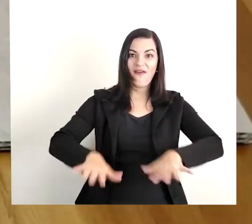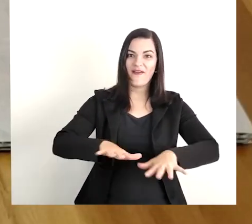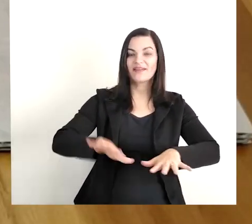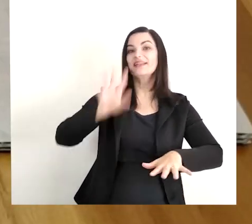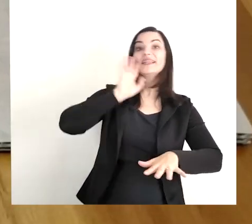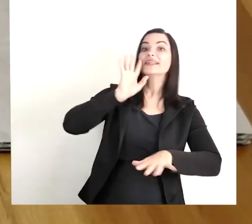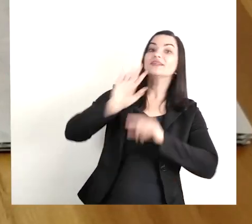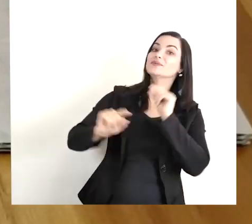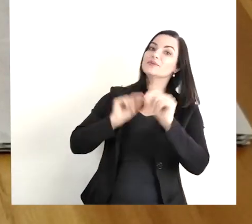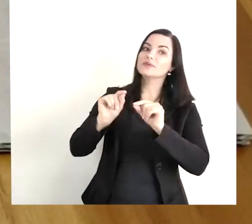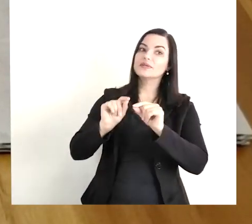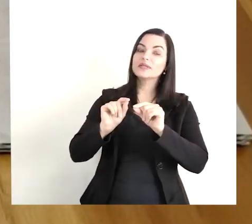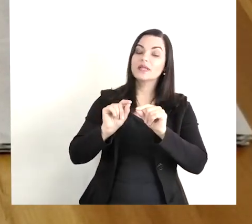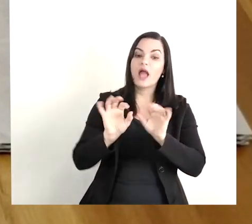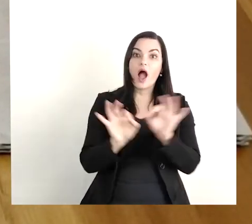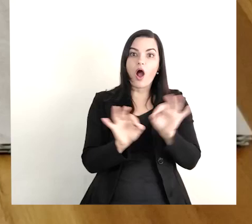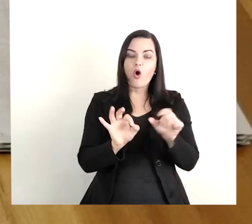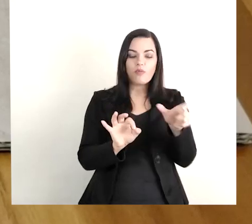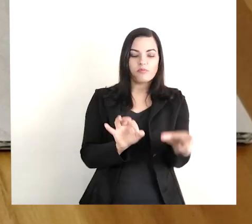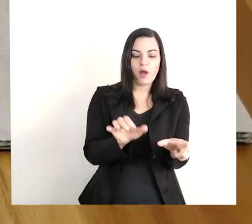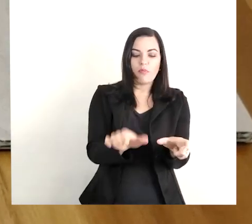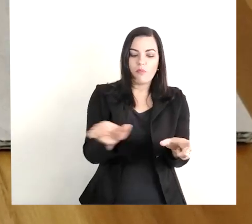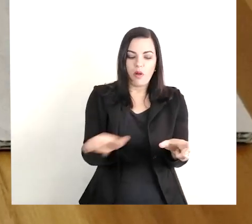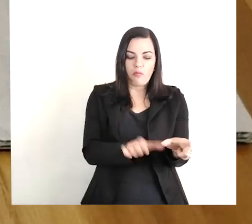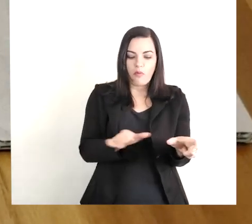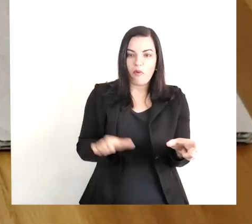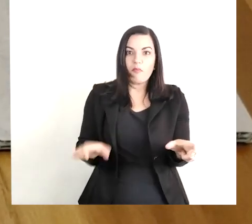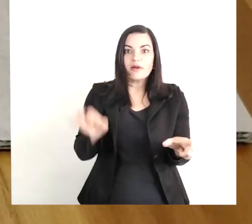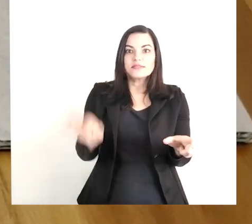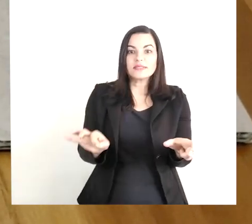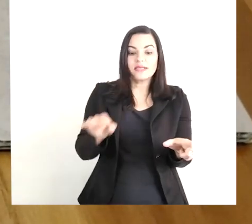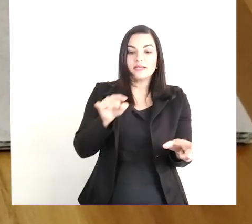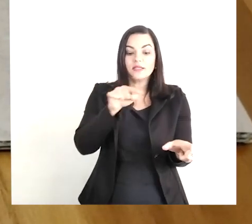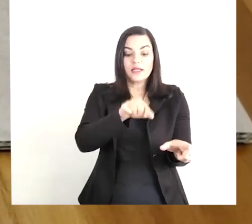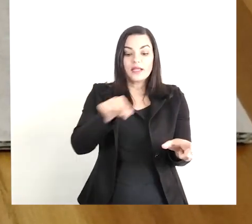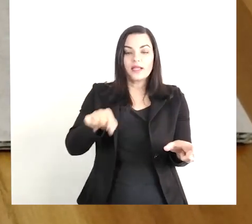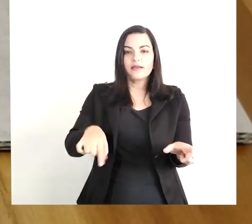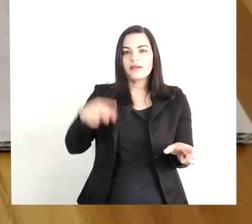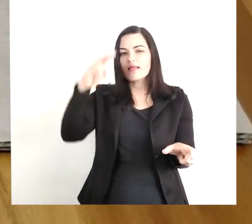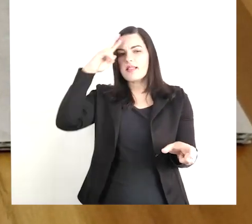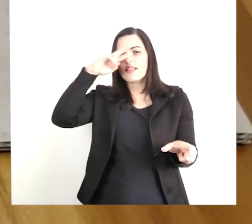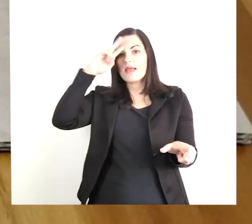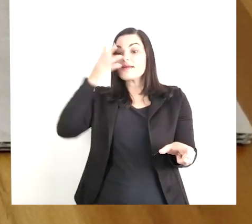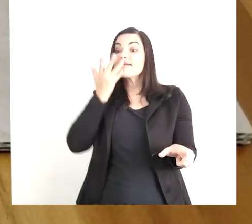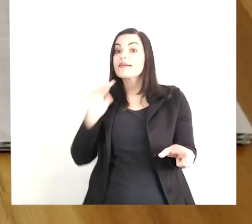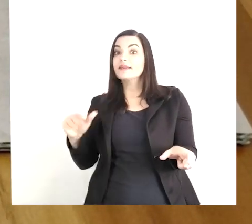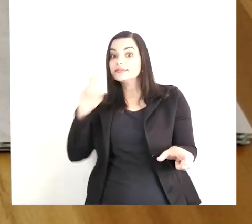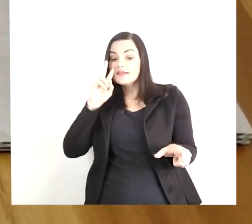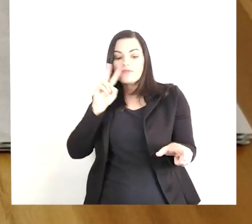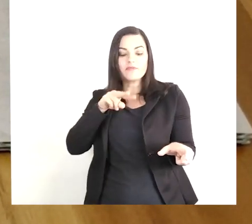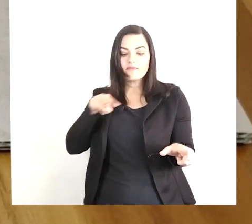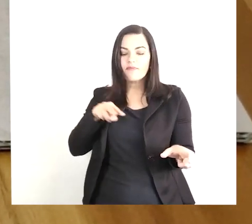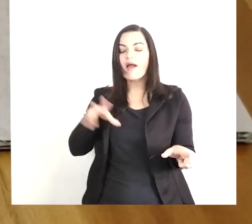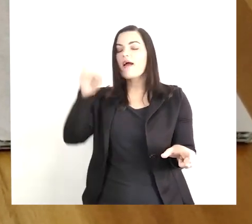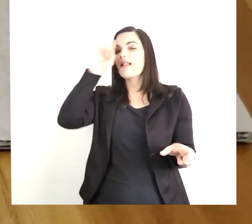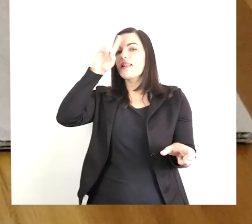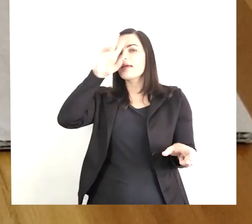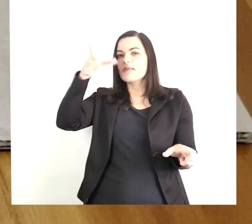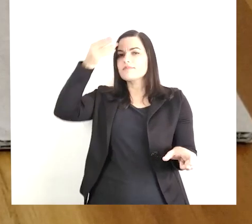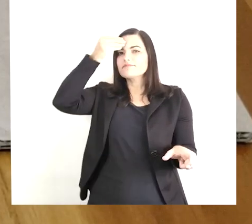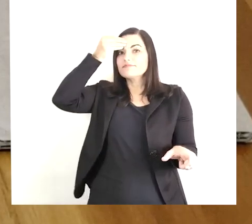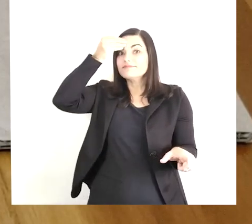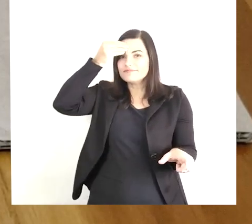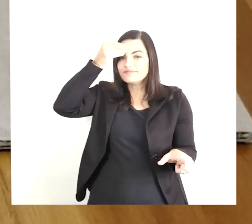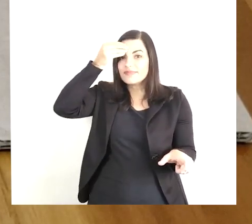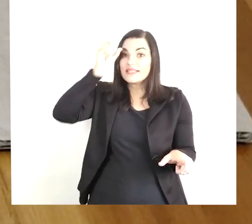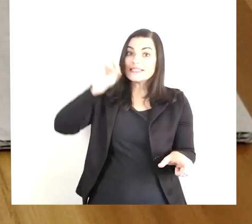É legal deixar sempre bem arrumadinho, bem alinhado, para a criança guardar na memória onde é que ela viu o par.